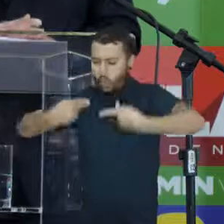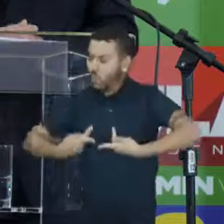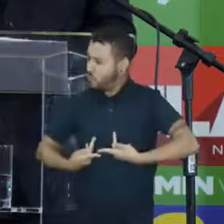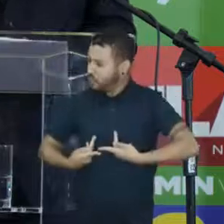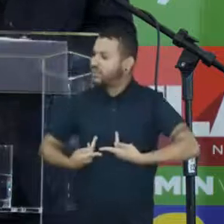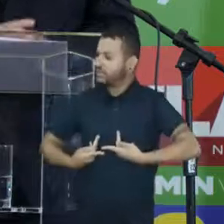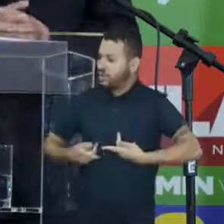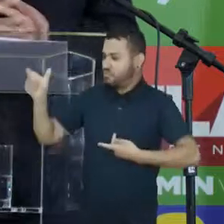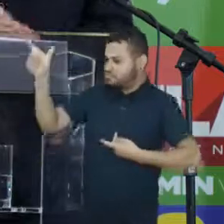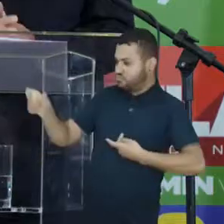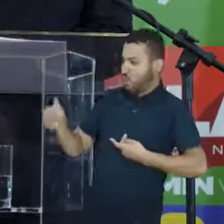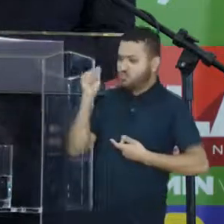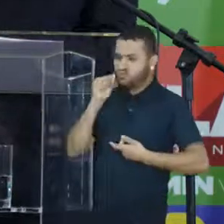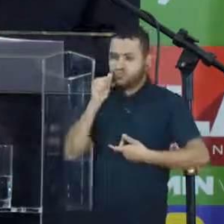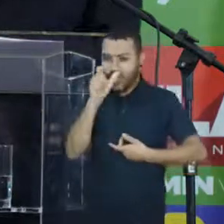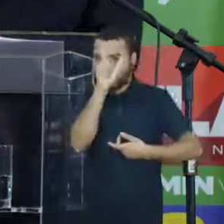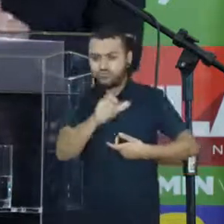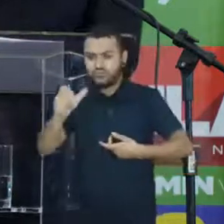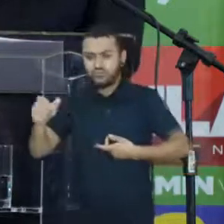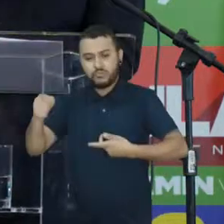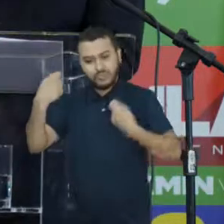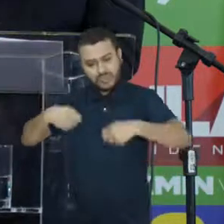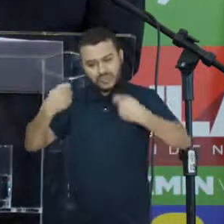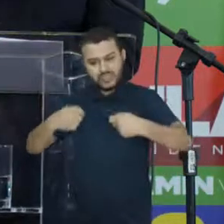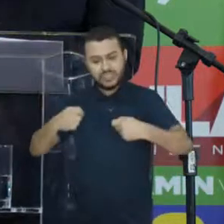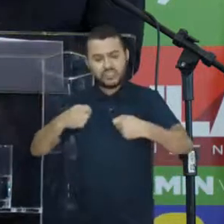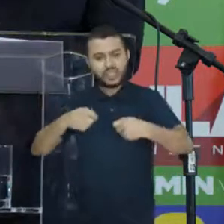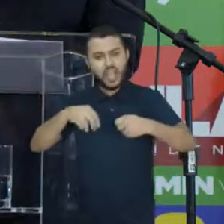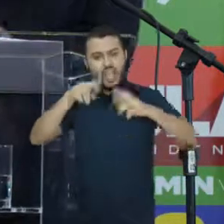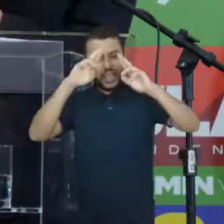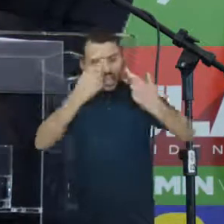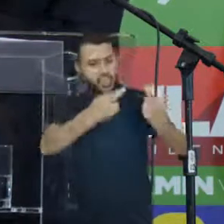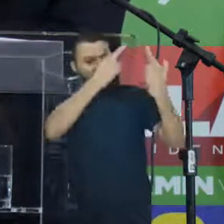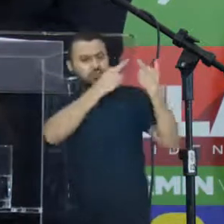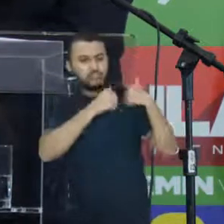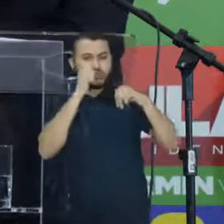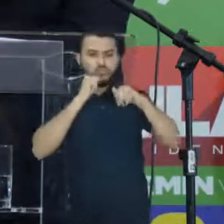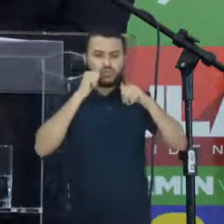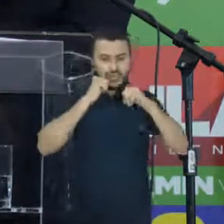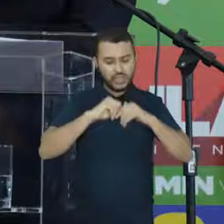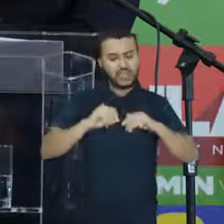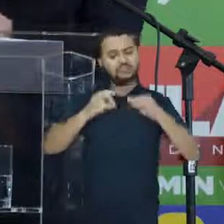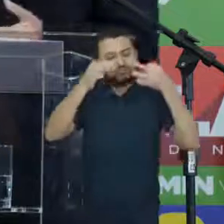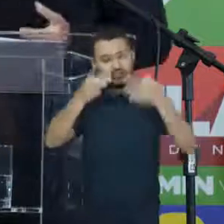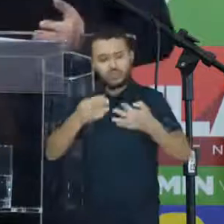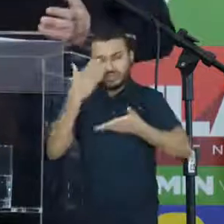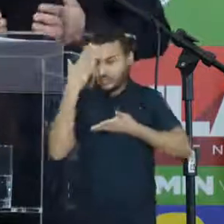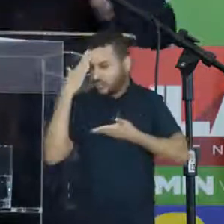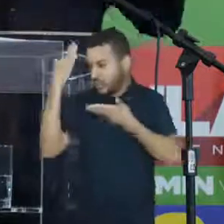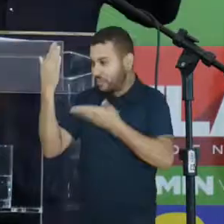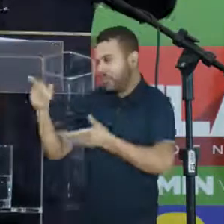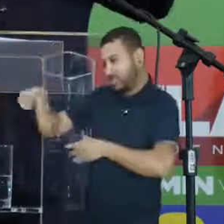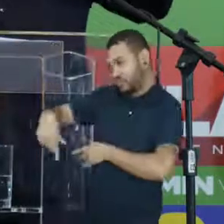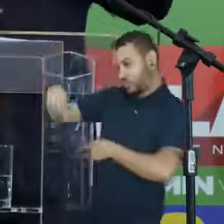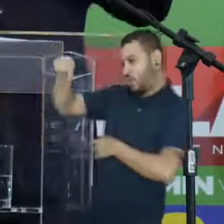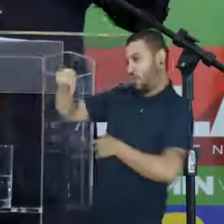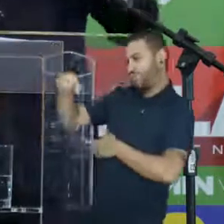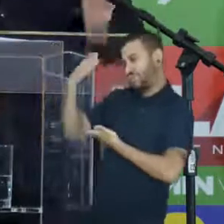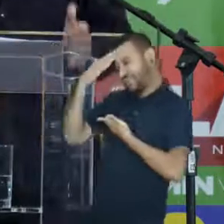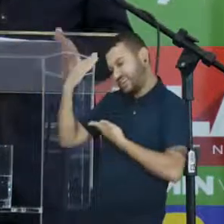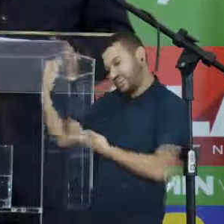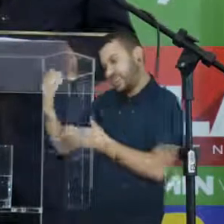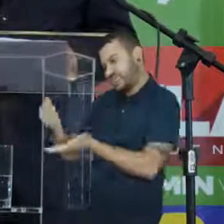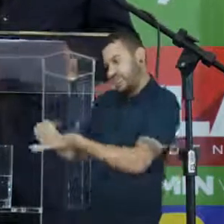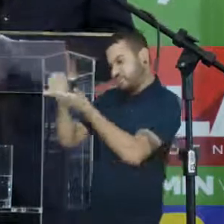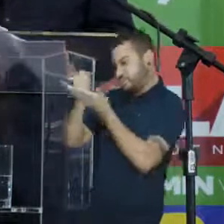têm que ser tratadas com dignidade e com respeito. Obrigado pela tua decisão, e eu espero que, junto com a Simone,